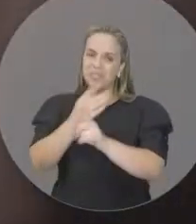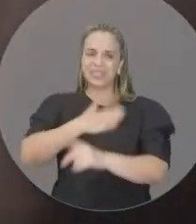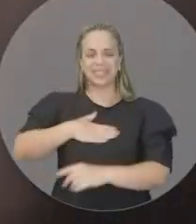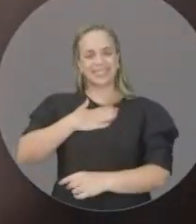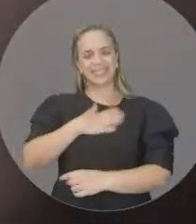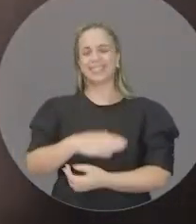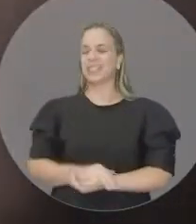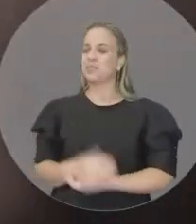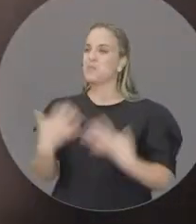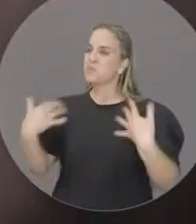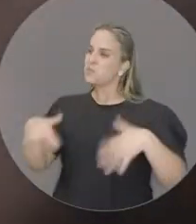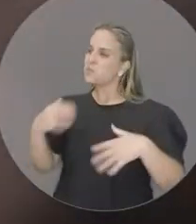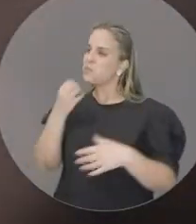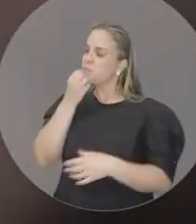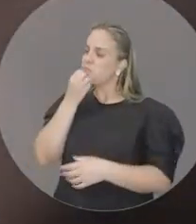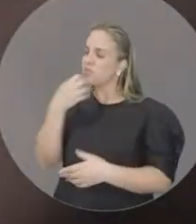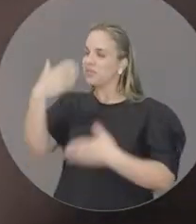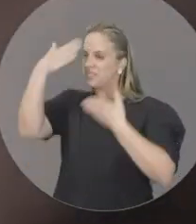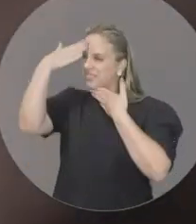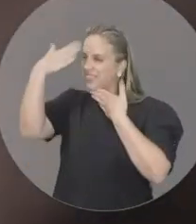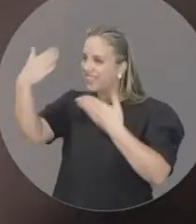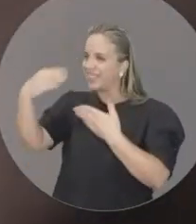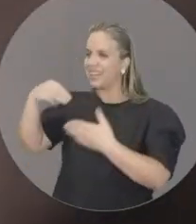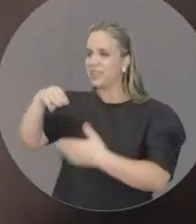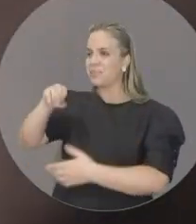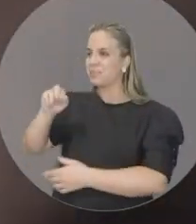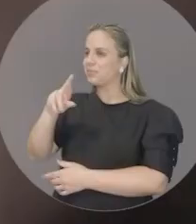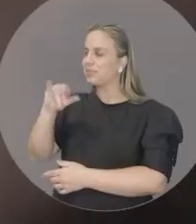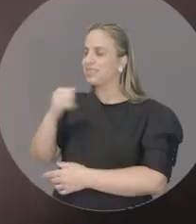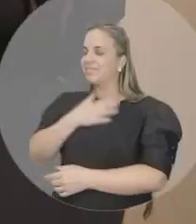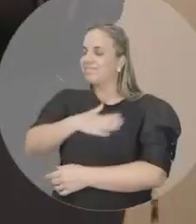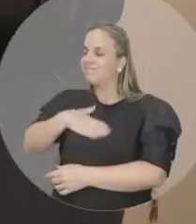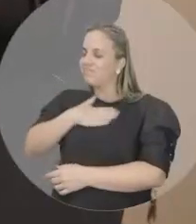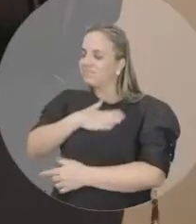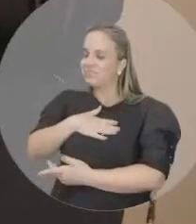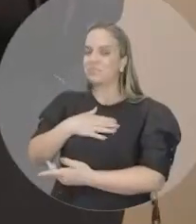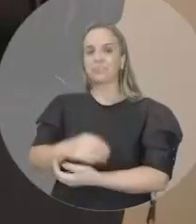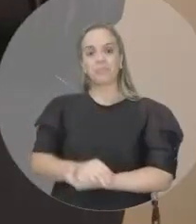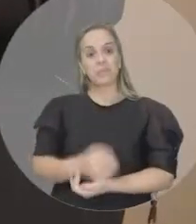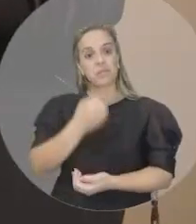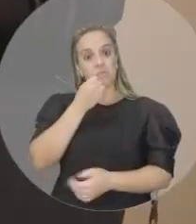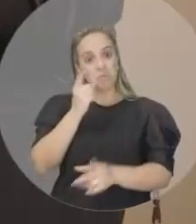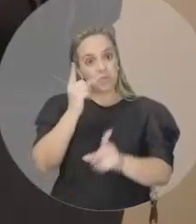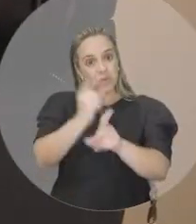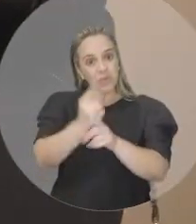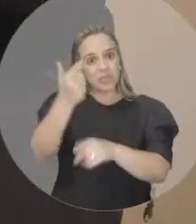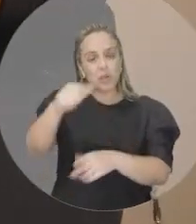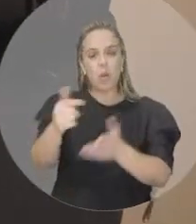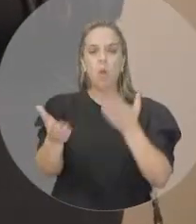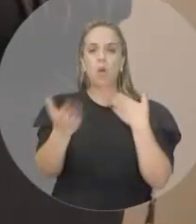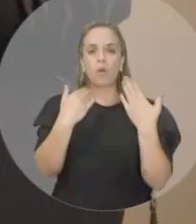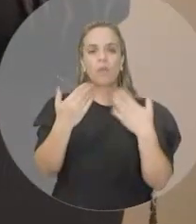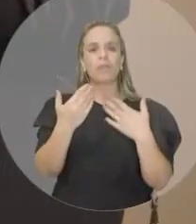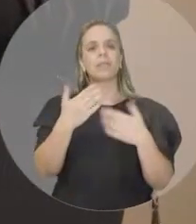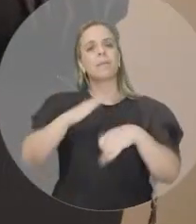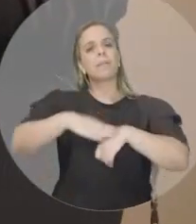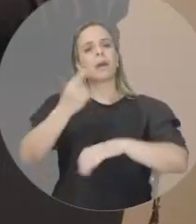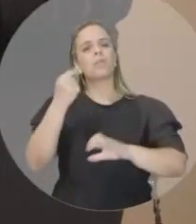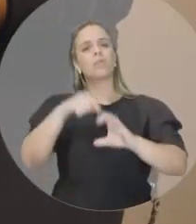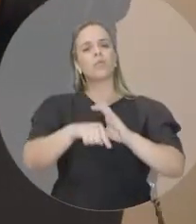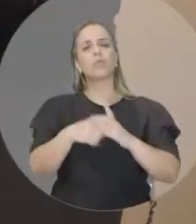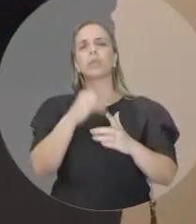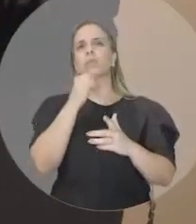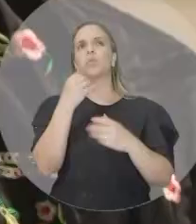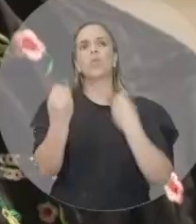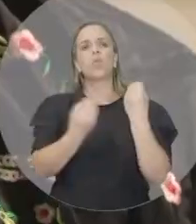Nossa, obrigada, Maria Clara. Prazer é meu, prazer imenso. Que bom que a gente pôde se reencontrar para falar um pouco mais aprofundadamente